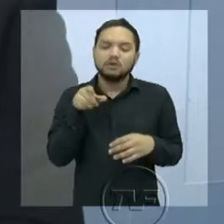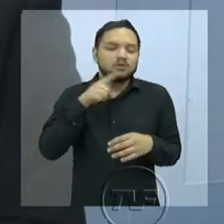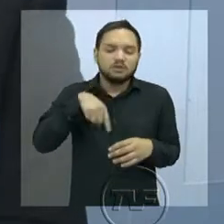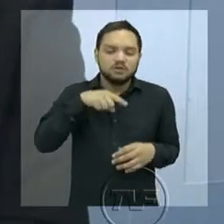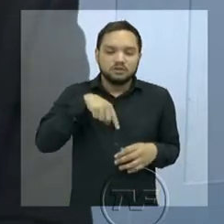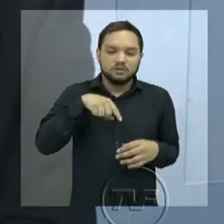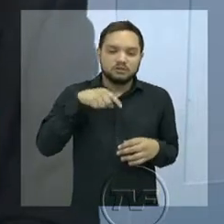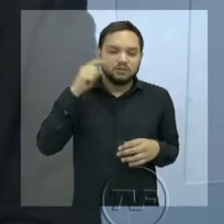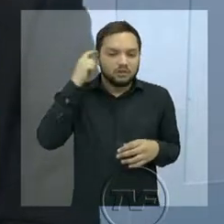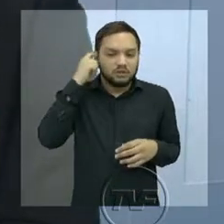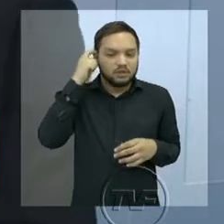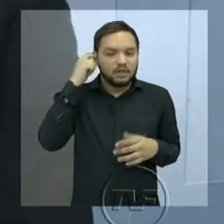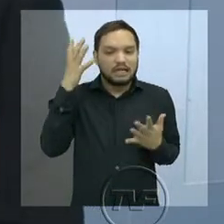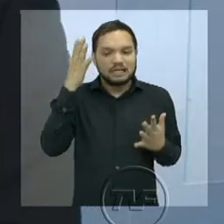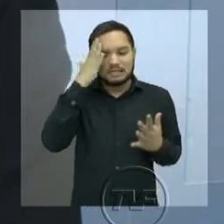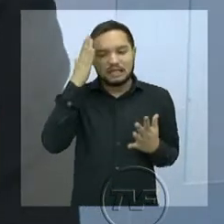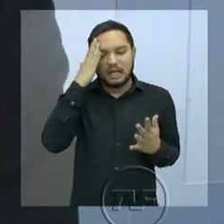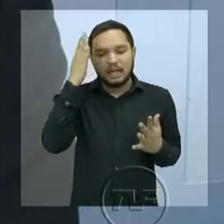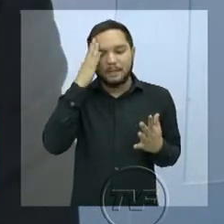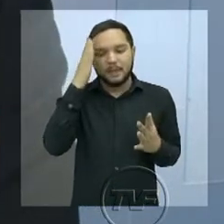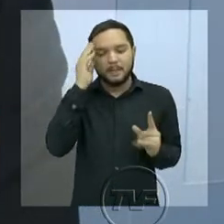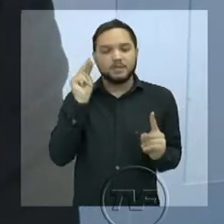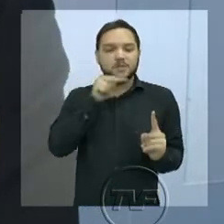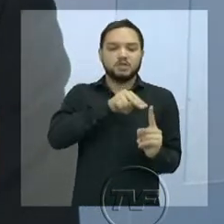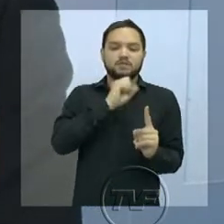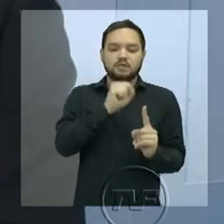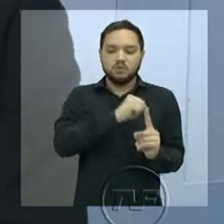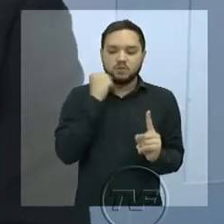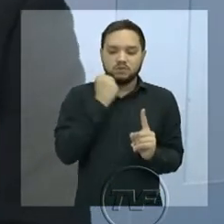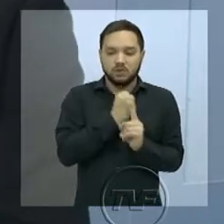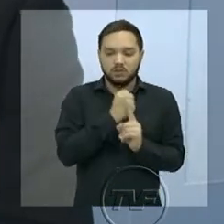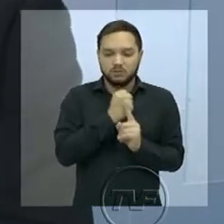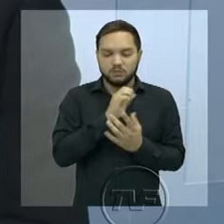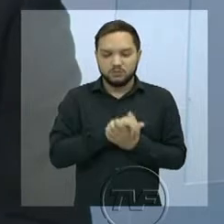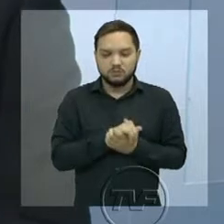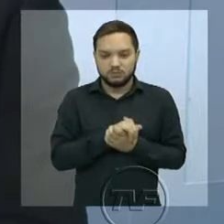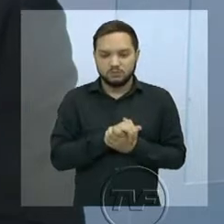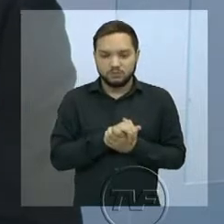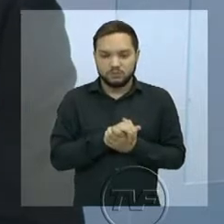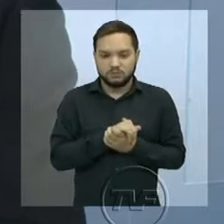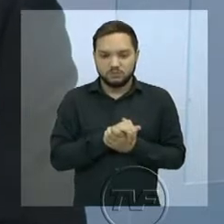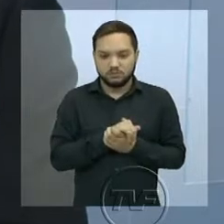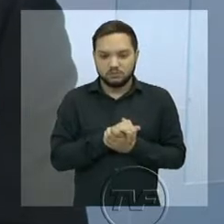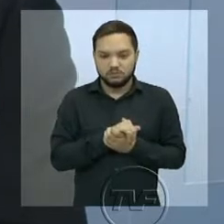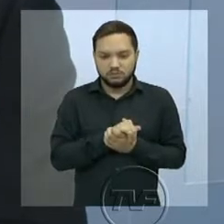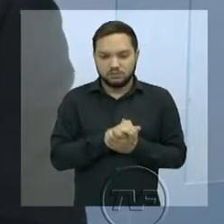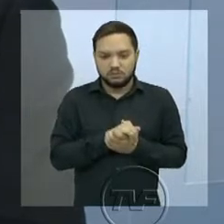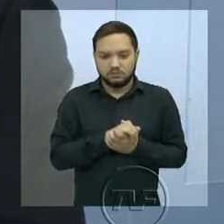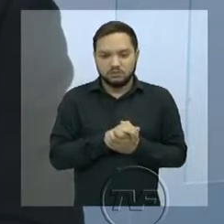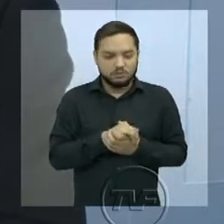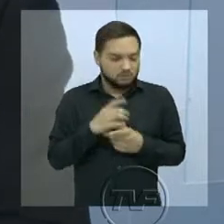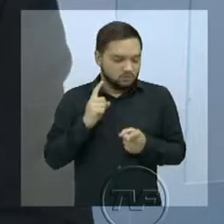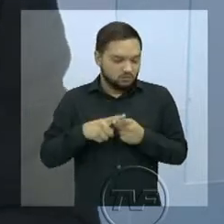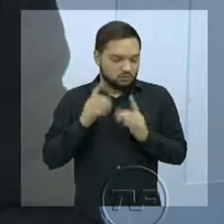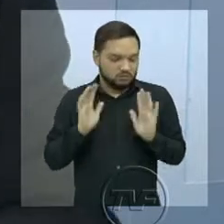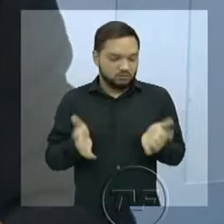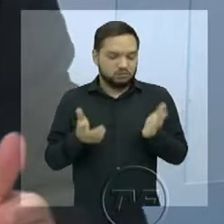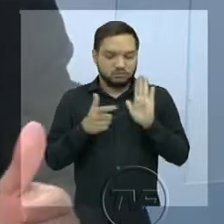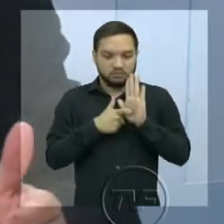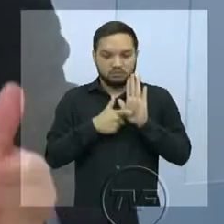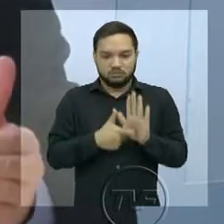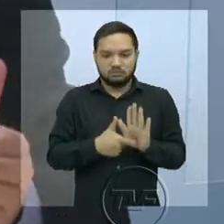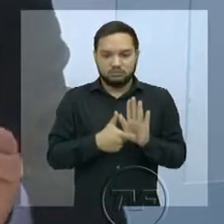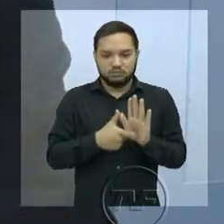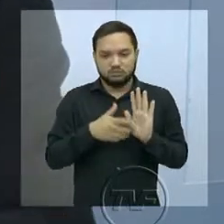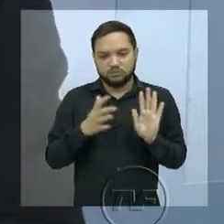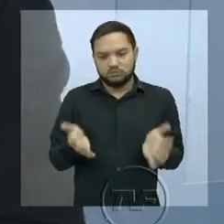o lado social dessa reforma da Previdência. E tentando voltar um pouco atrás, mostrando que já existe um